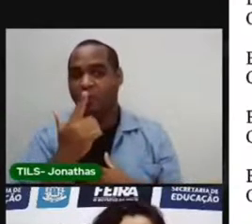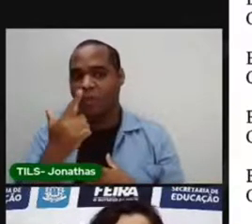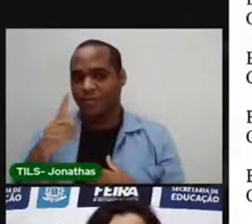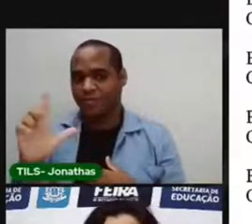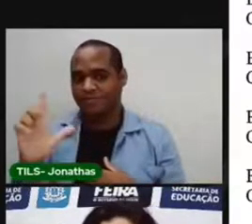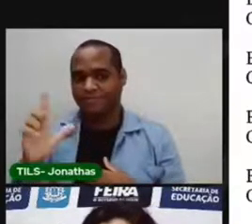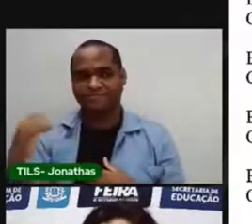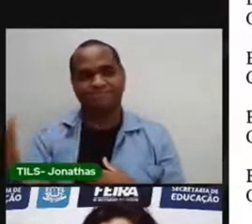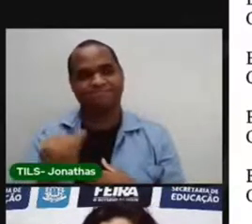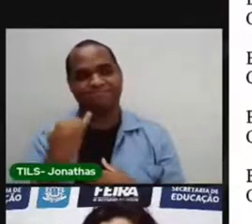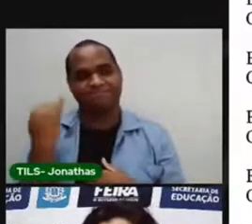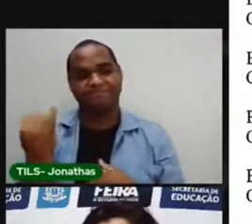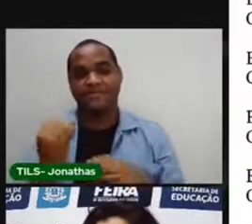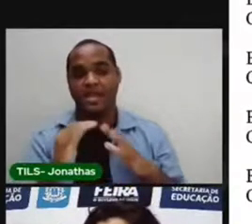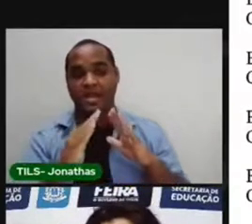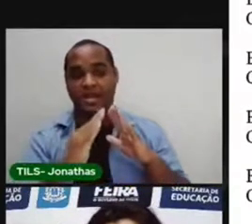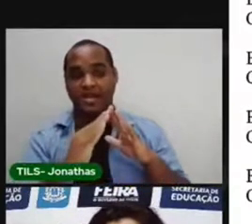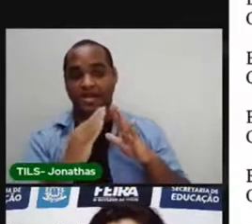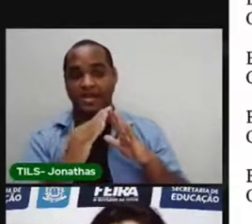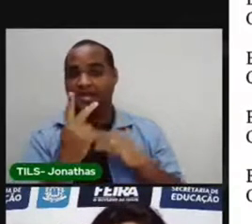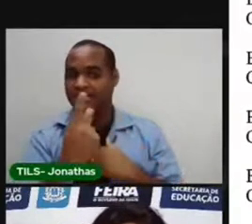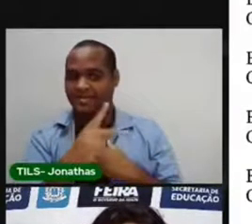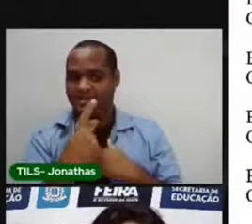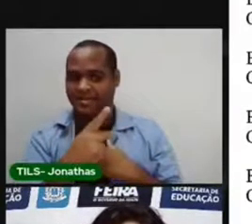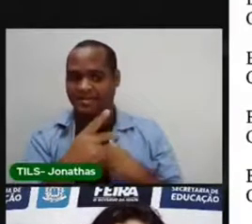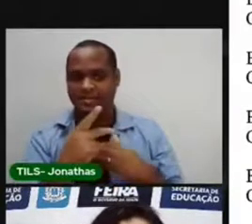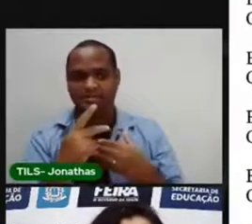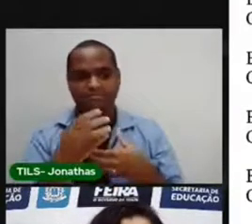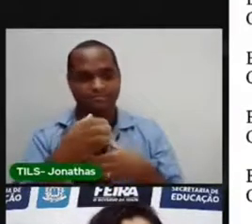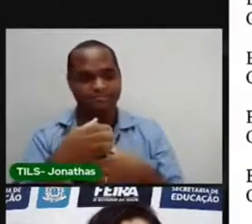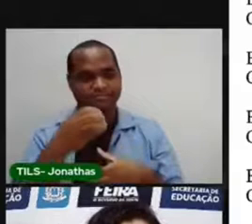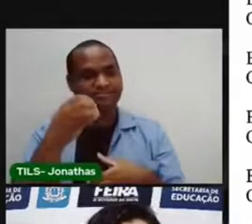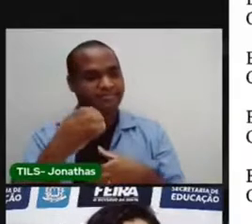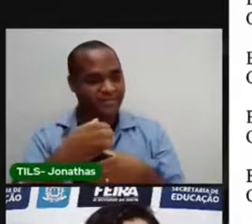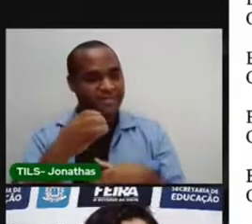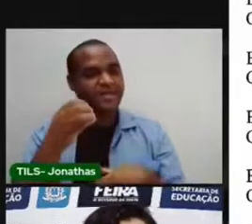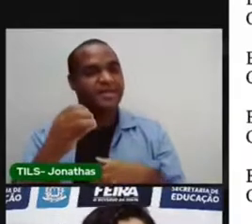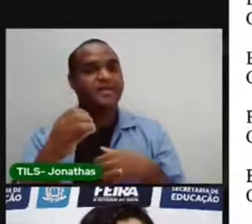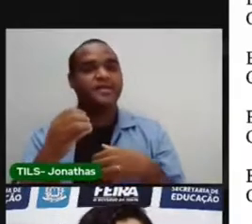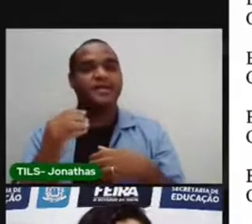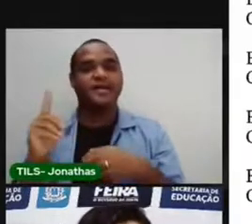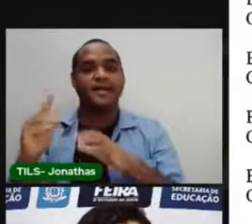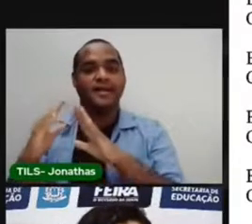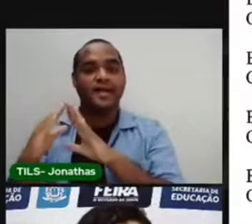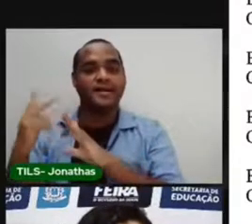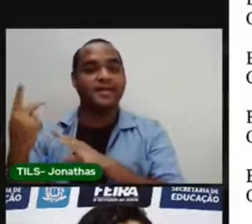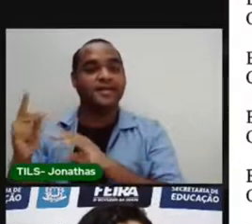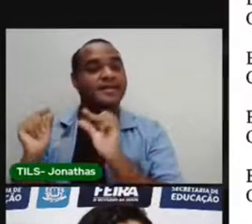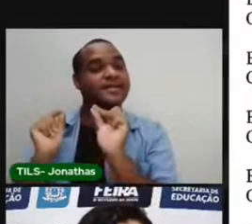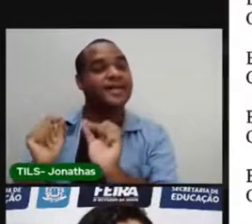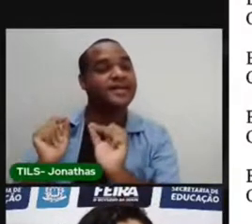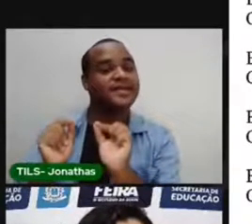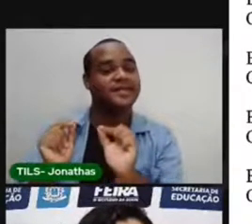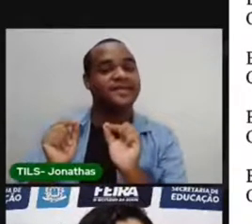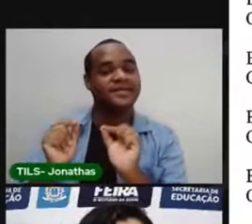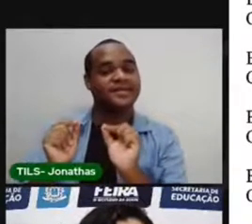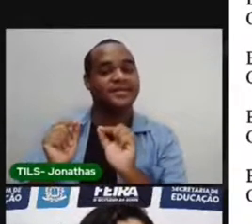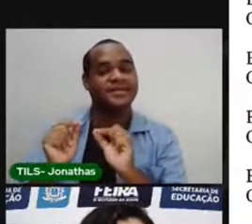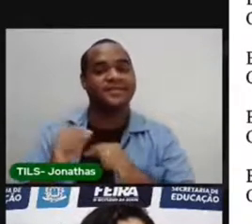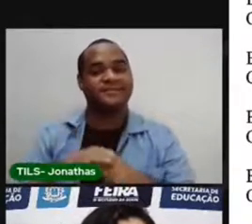versinho. Essa casa é de lata. Quem mora nela é a...